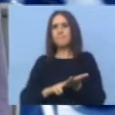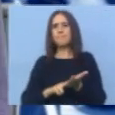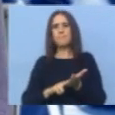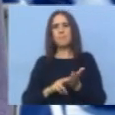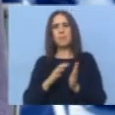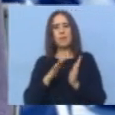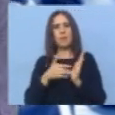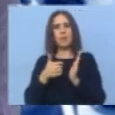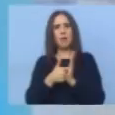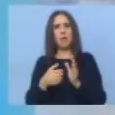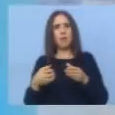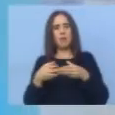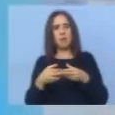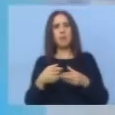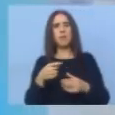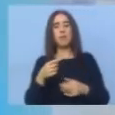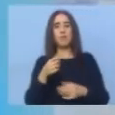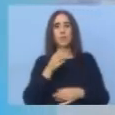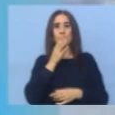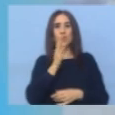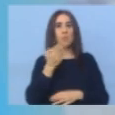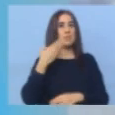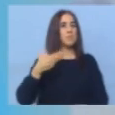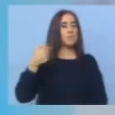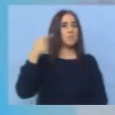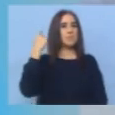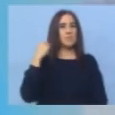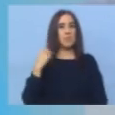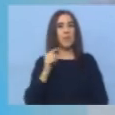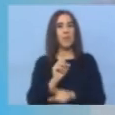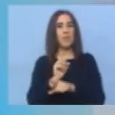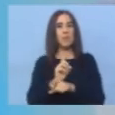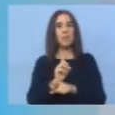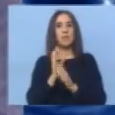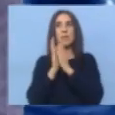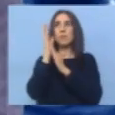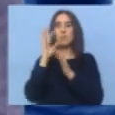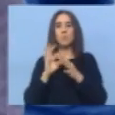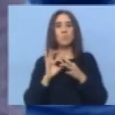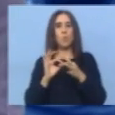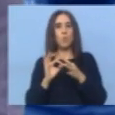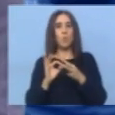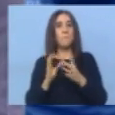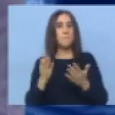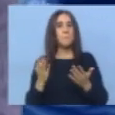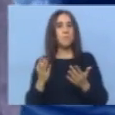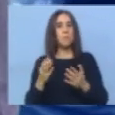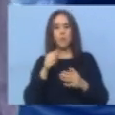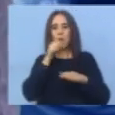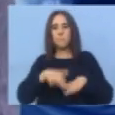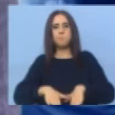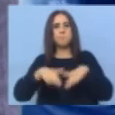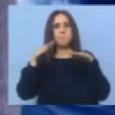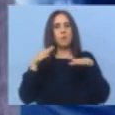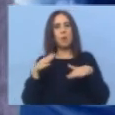do Evangelho. Comentávamos na semana passada aquela aliança que Deus tinha feito a partir do dilúvio: não